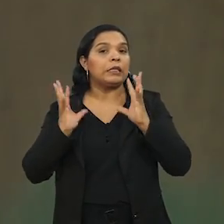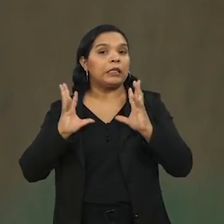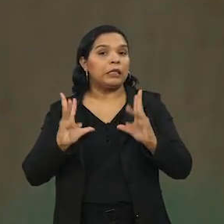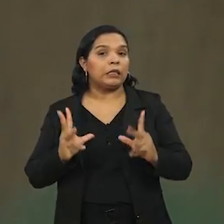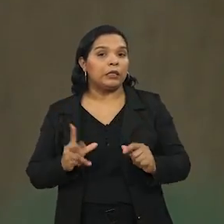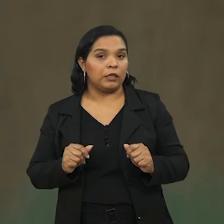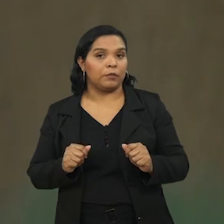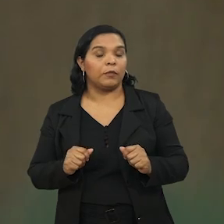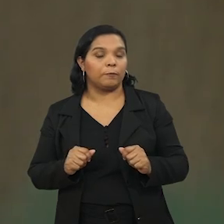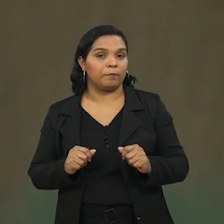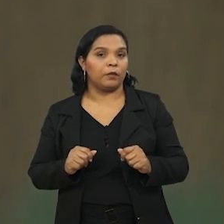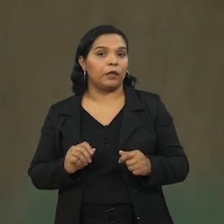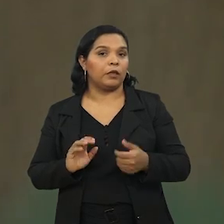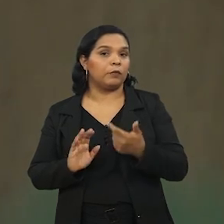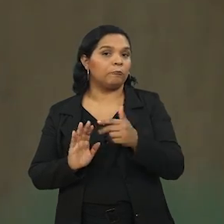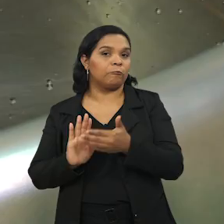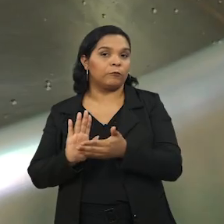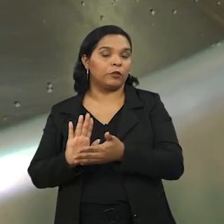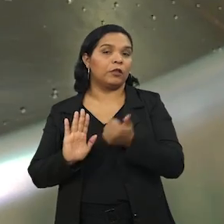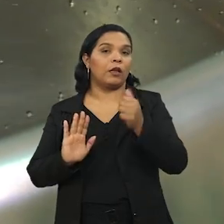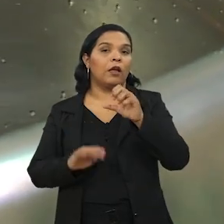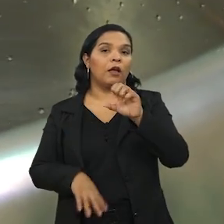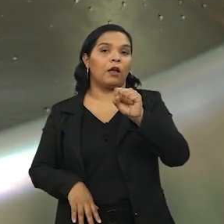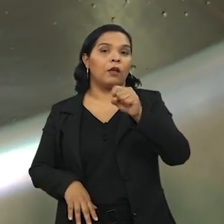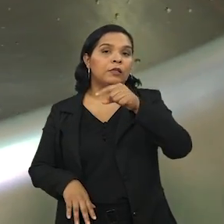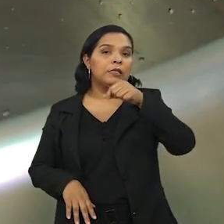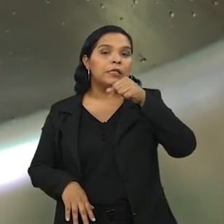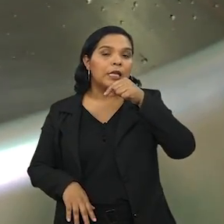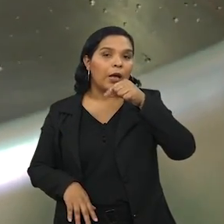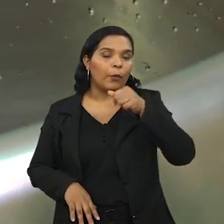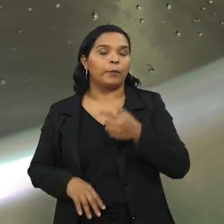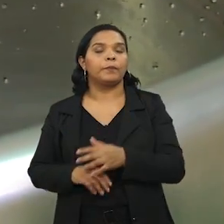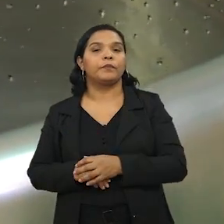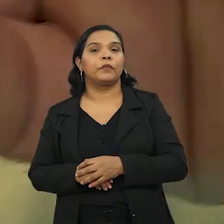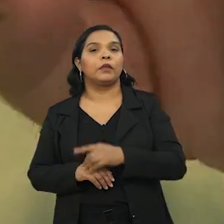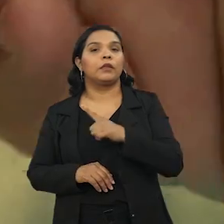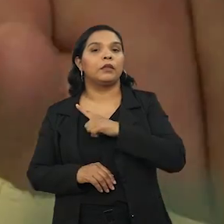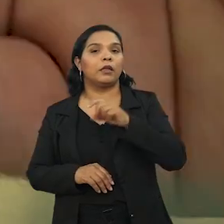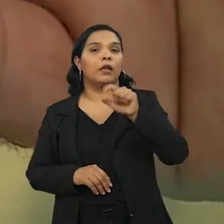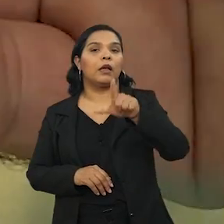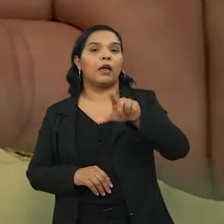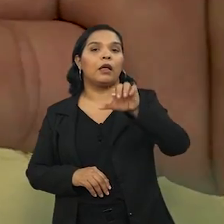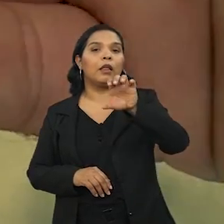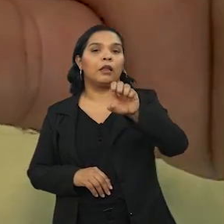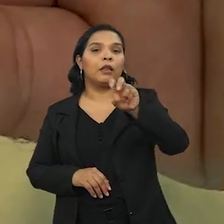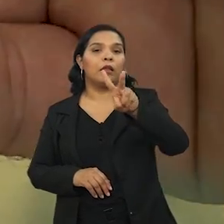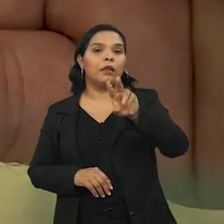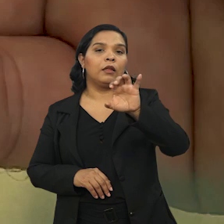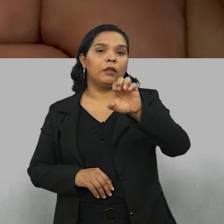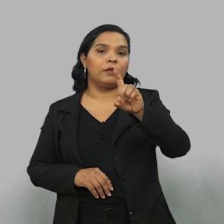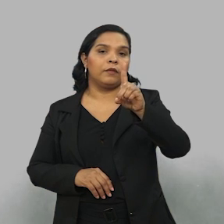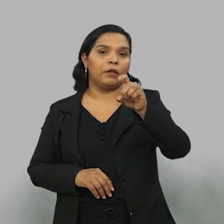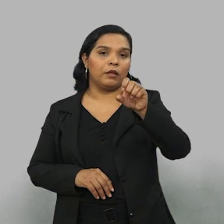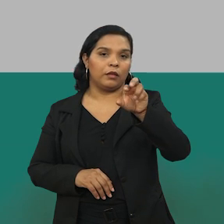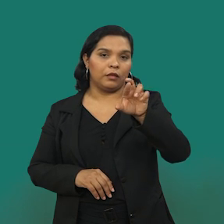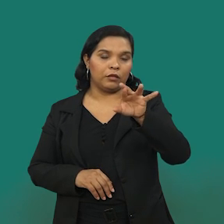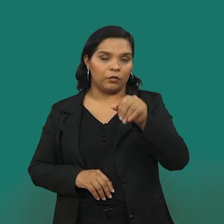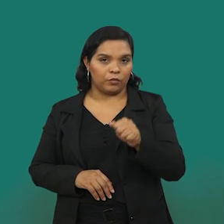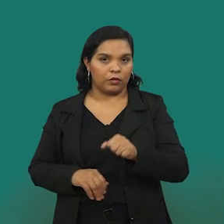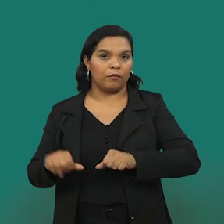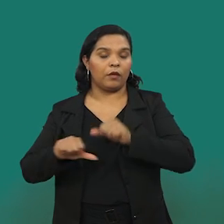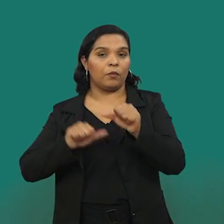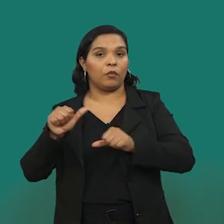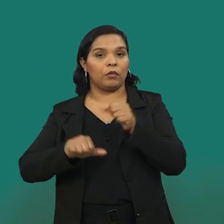de alguns sais minerais. Então, a gente precisa de uma água de bastante qualidade. E aí tem a levedura, que a levedura, o que ela vai fazer? Ela